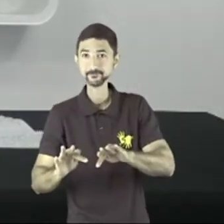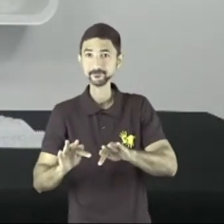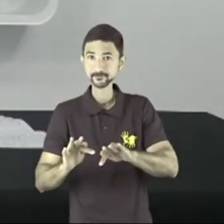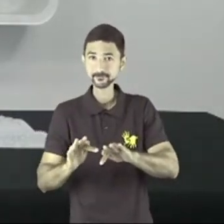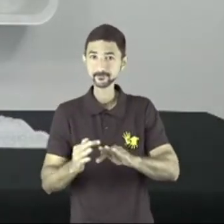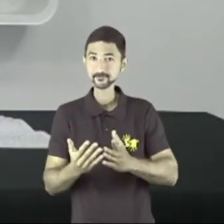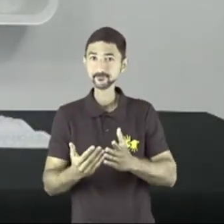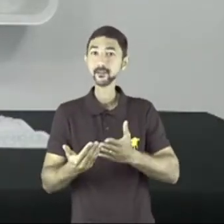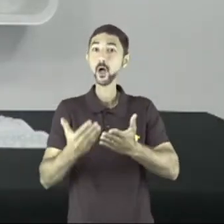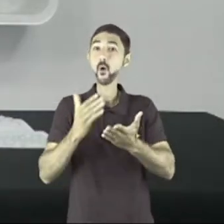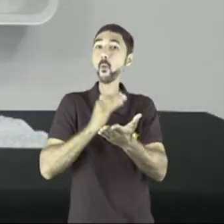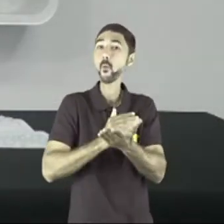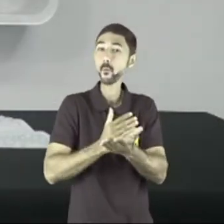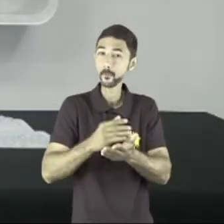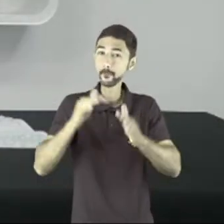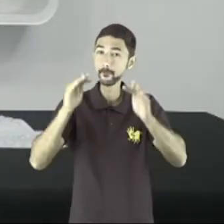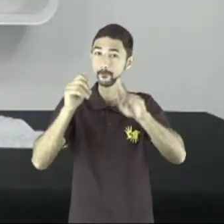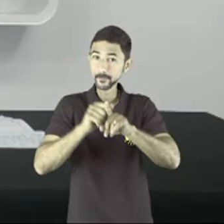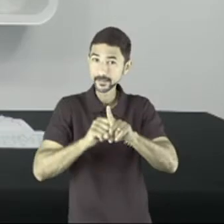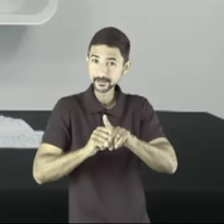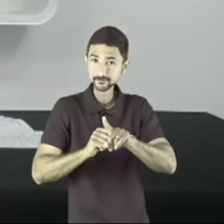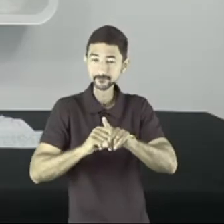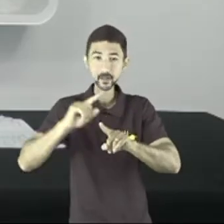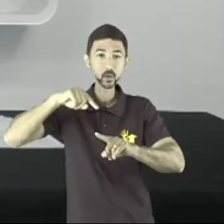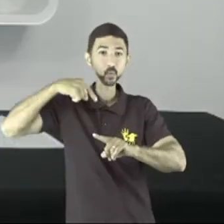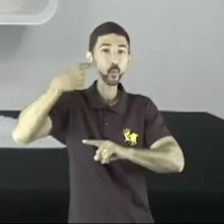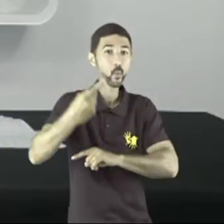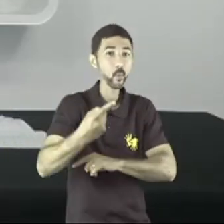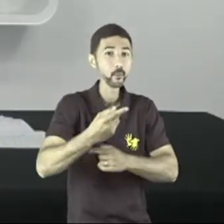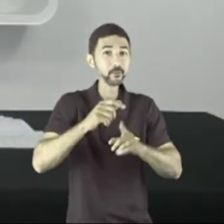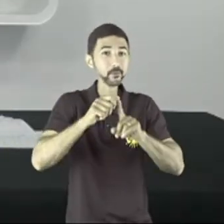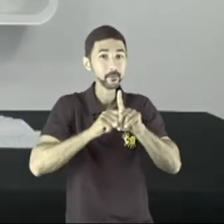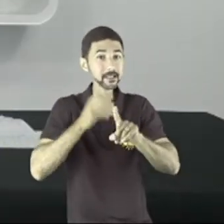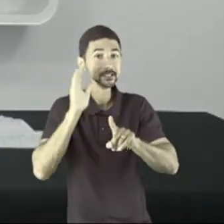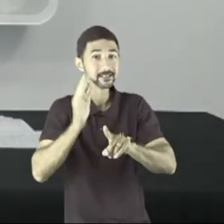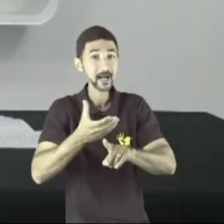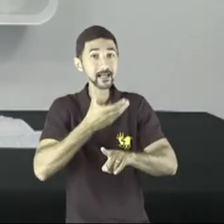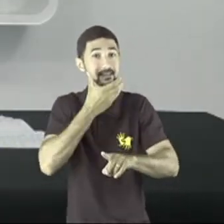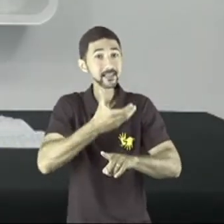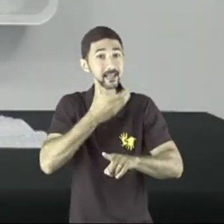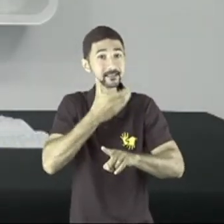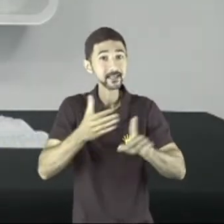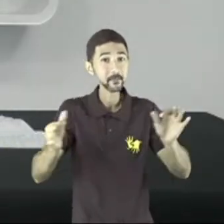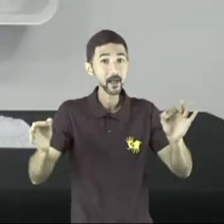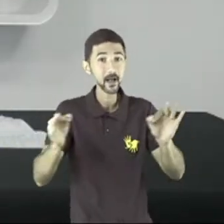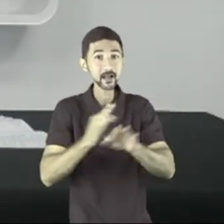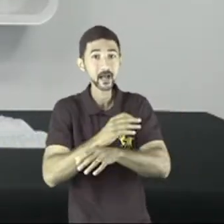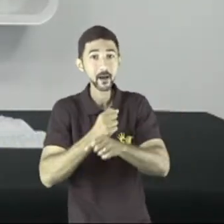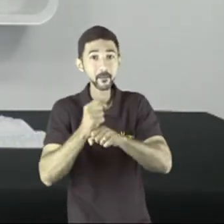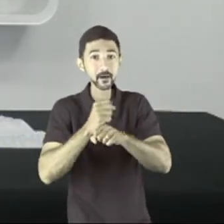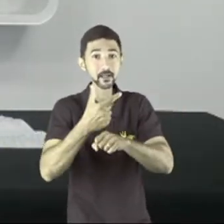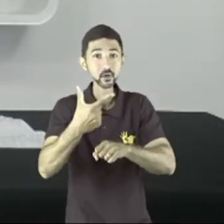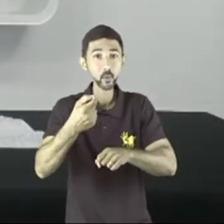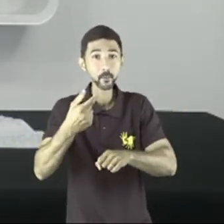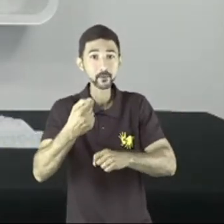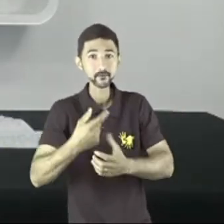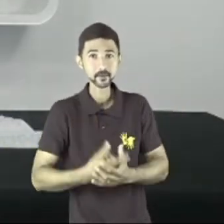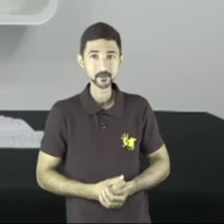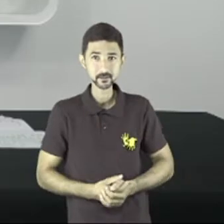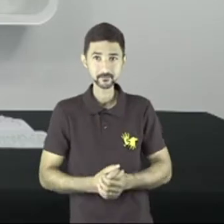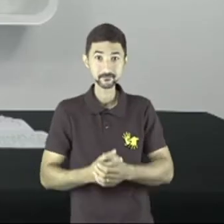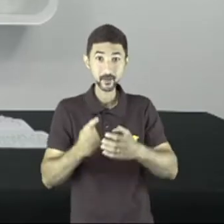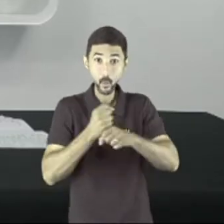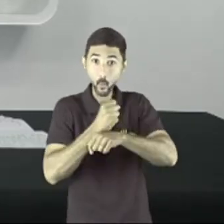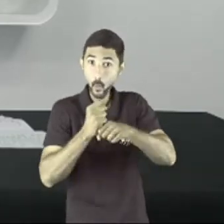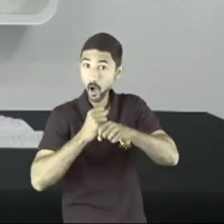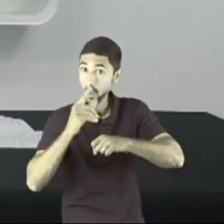estamos no penúltimo mês. Mês que vem já é dezembro e a gente encerra 2020. Um